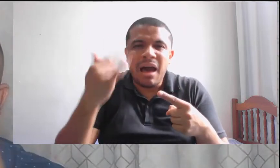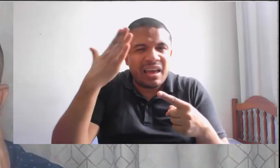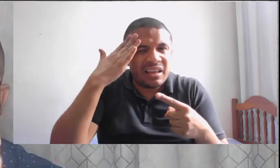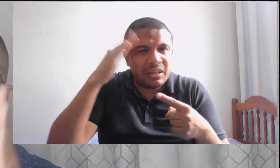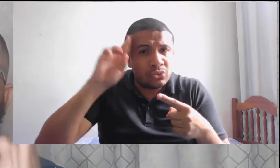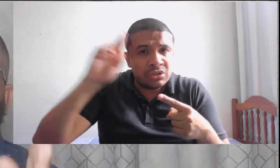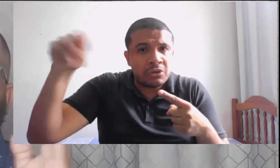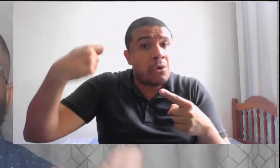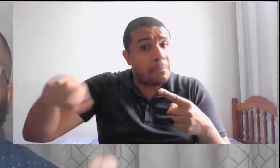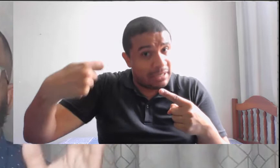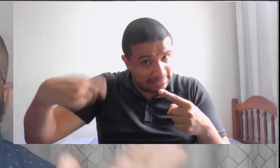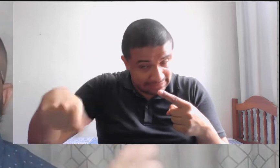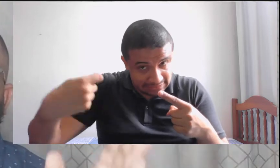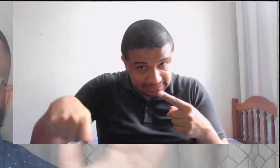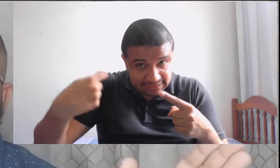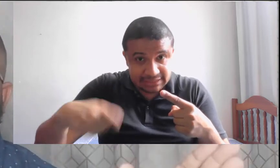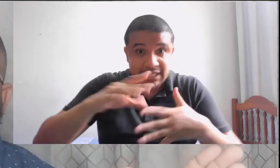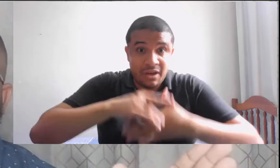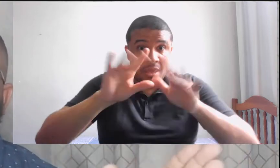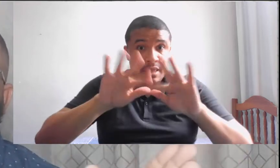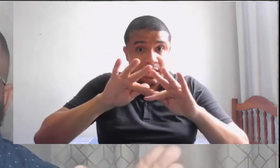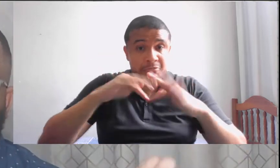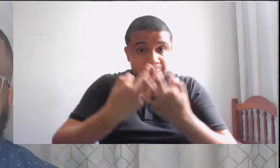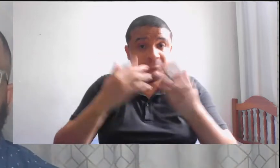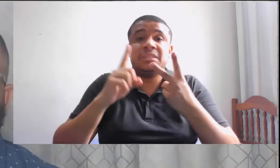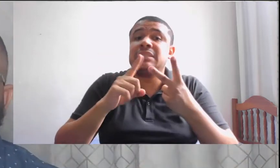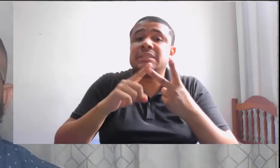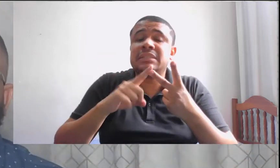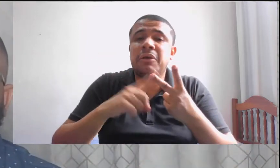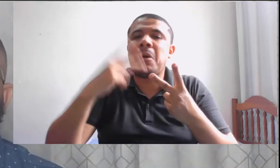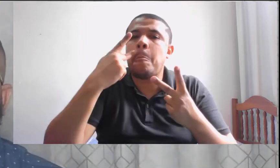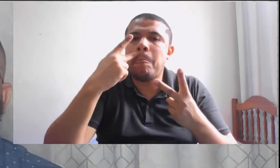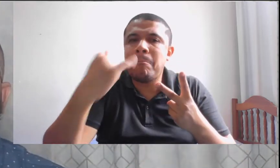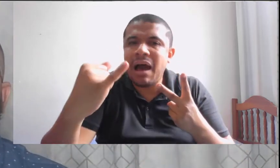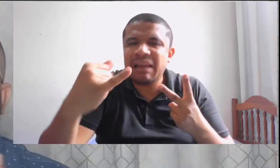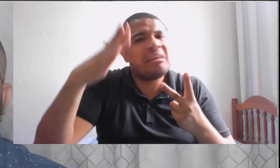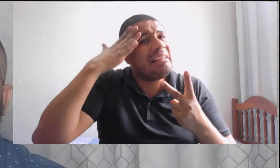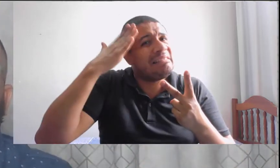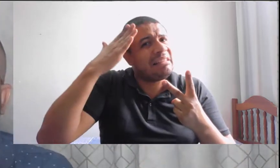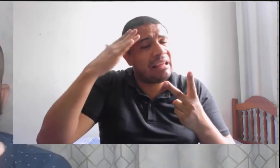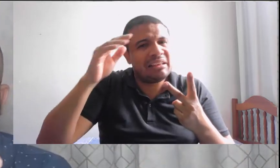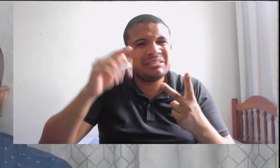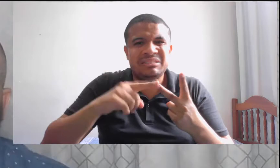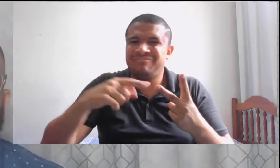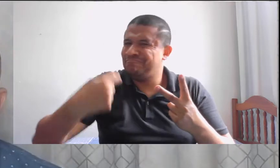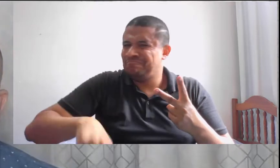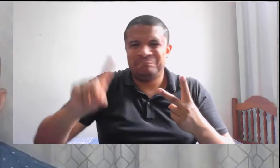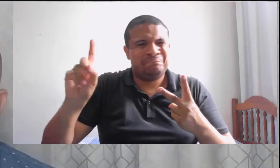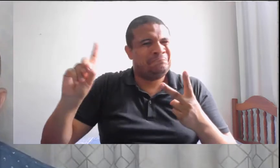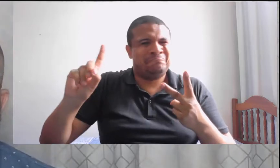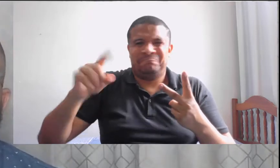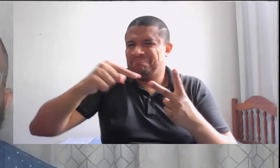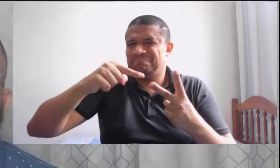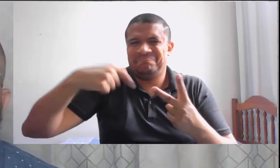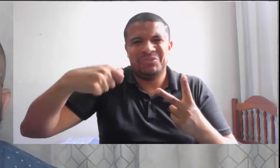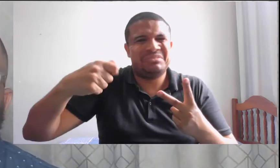que o Senhor precisa reinar sobre ele, sobre toda a sua casa. E a segunda situação é quando o pai entende que não tem o Senhor